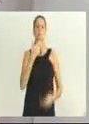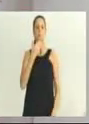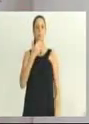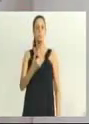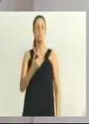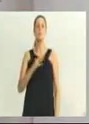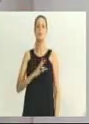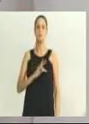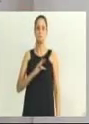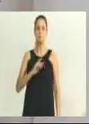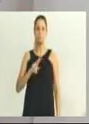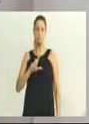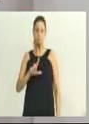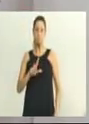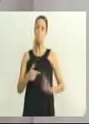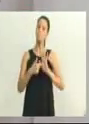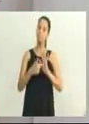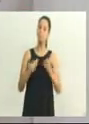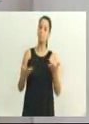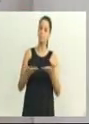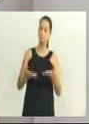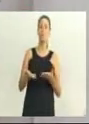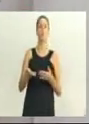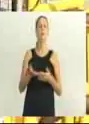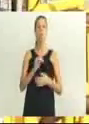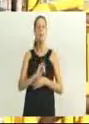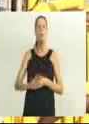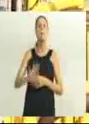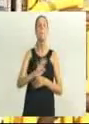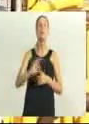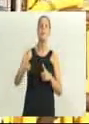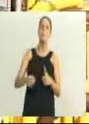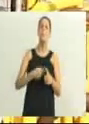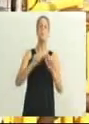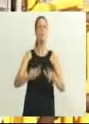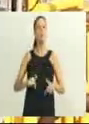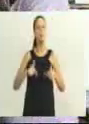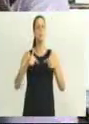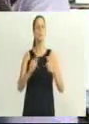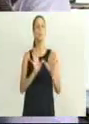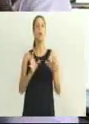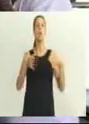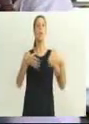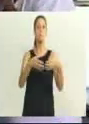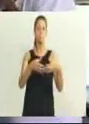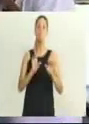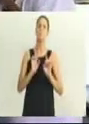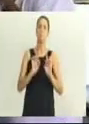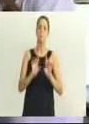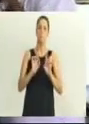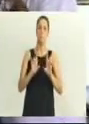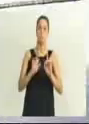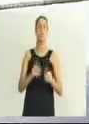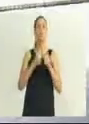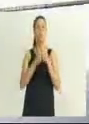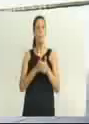TV Legislativa, que coloque as imagens da primeira ação, vereador Jefferson, que a Comissão Especial de Acompanhamento